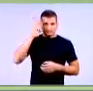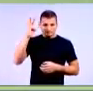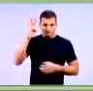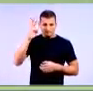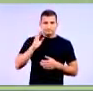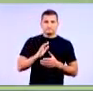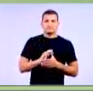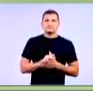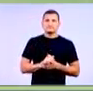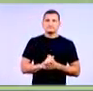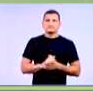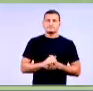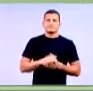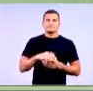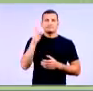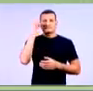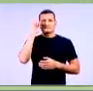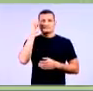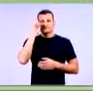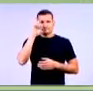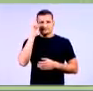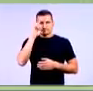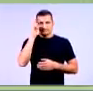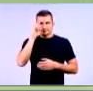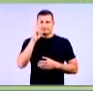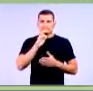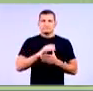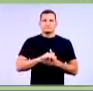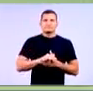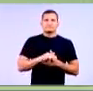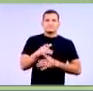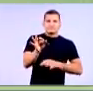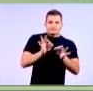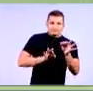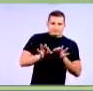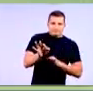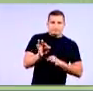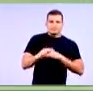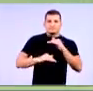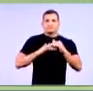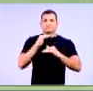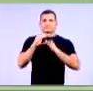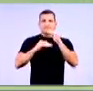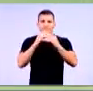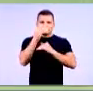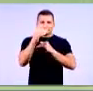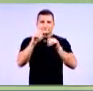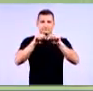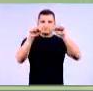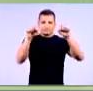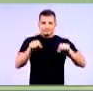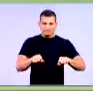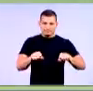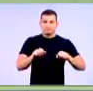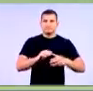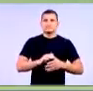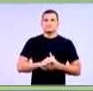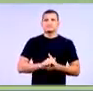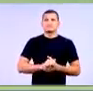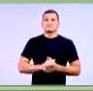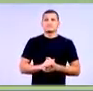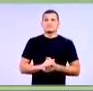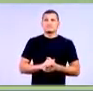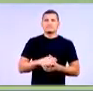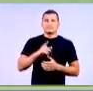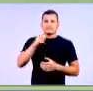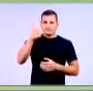na verdade é a gente relembrar, a modelagem e o desenvolvimento de sistemas. Segundo, esse aqui foi o